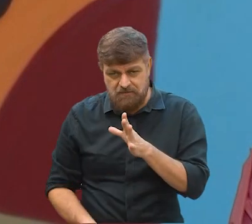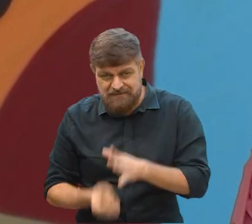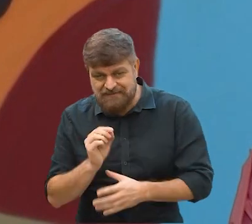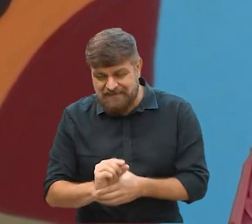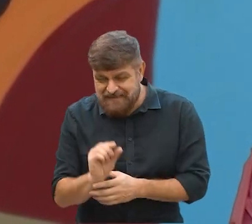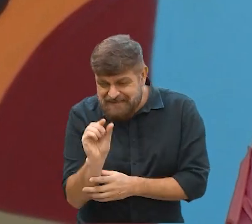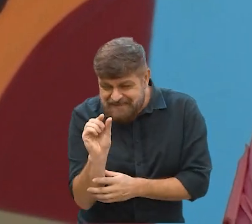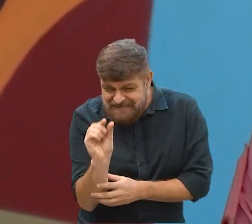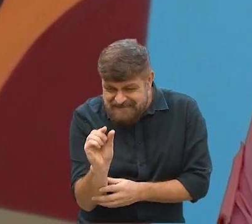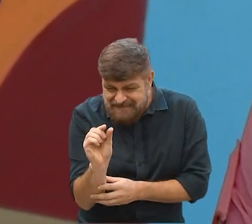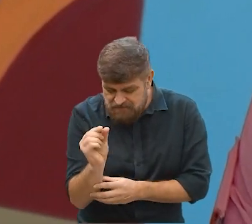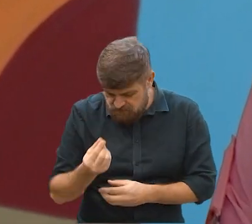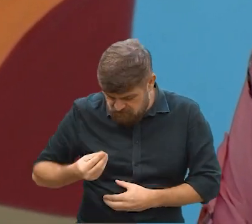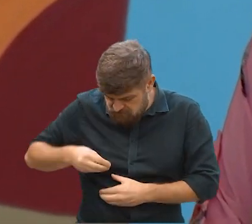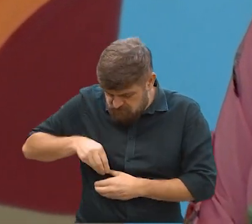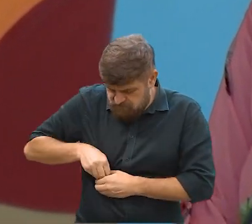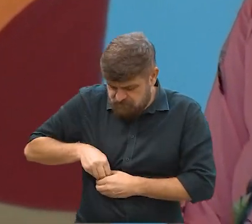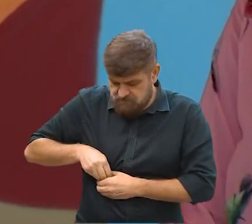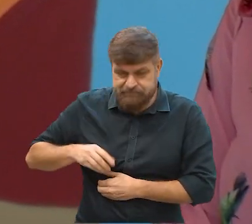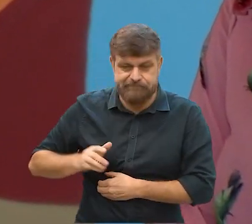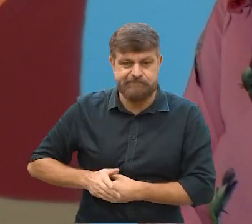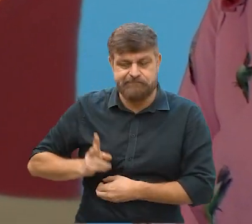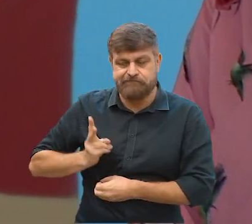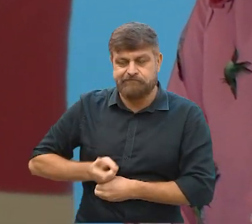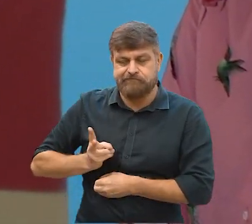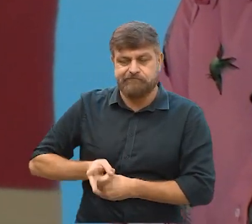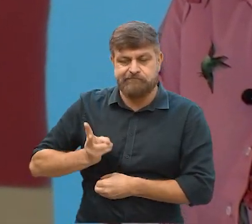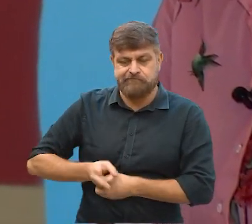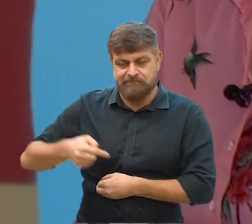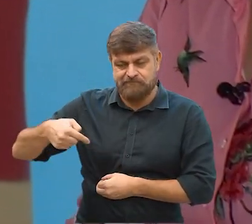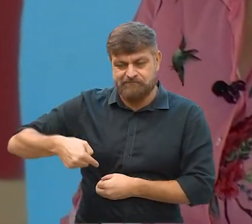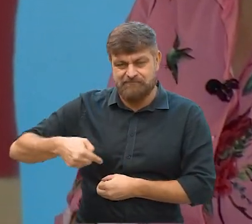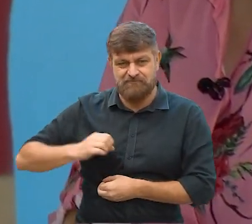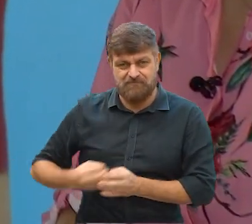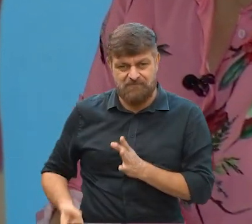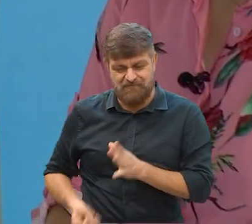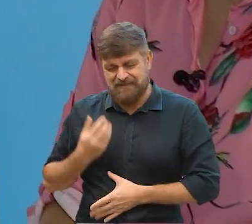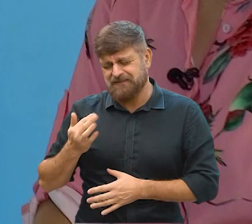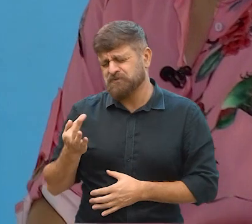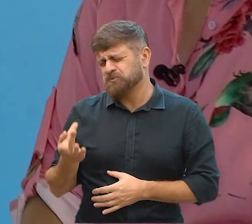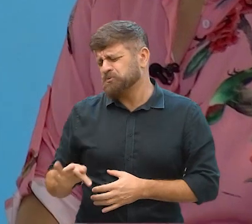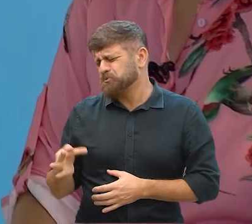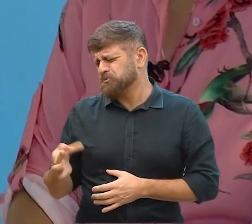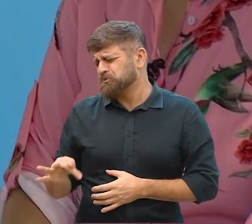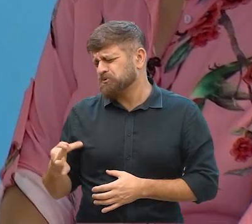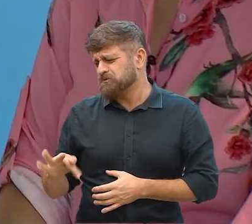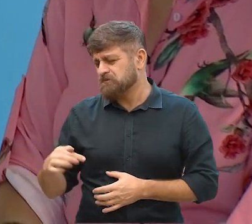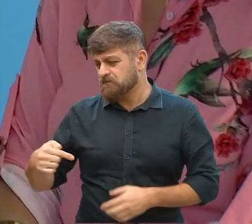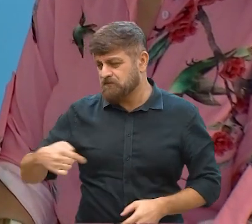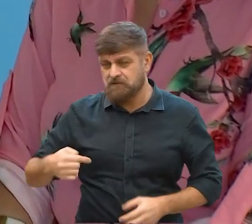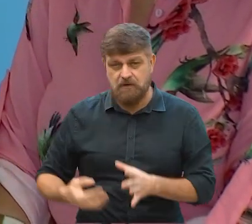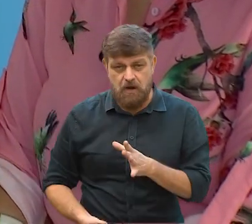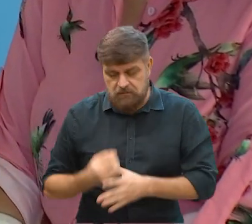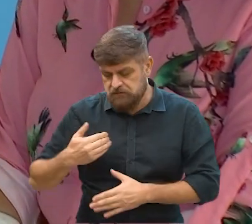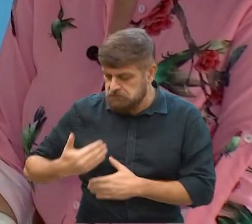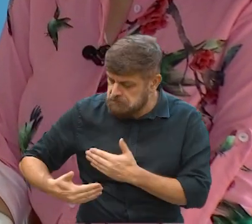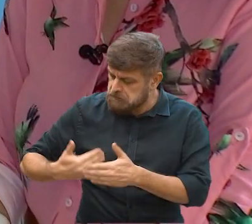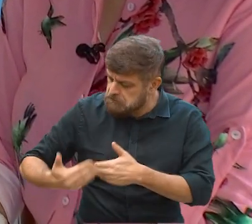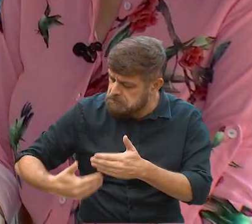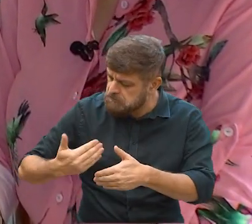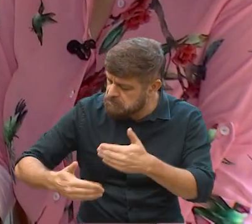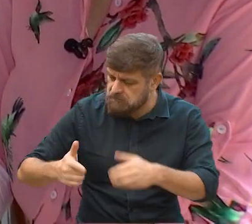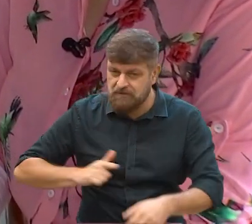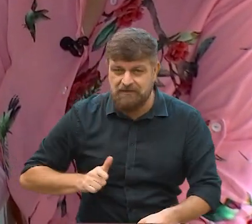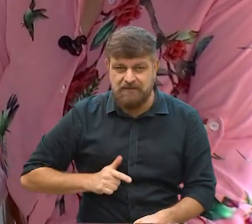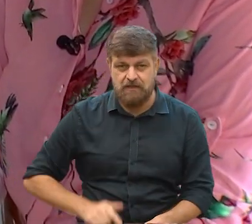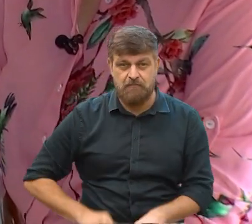pequenas sementes que não são digeridas pelo nosso organismo, e isso pode, com a retenção ali, com o passar do tempo, pode